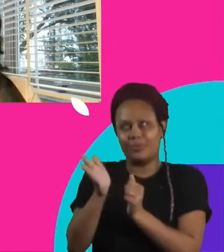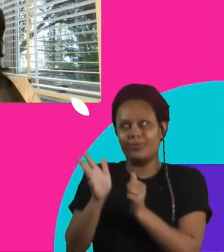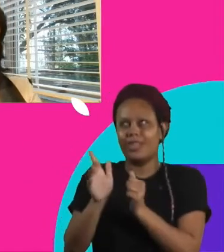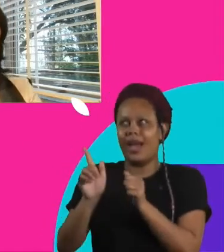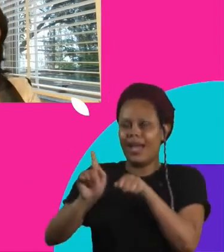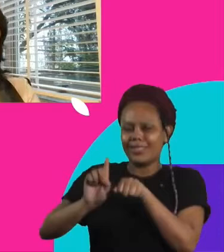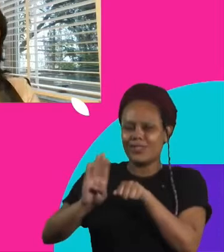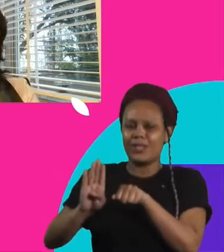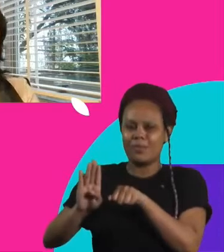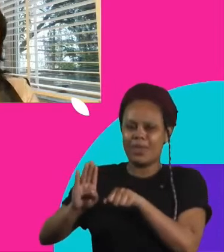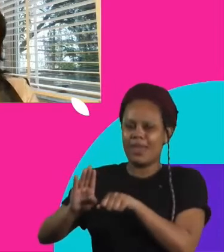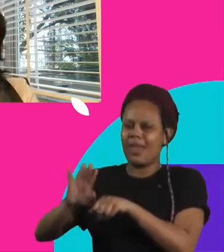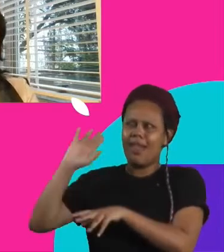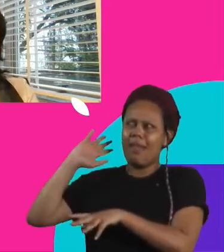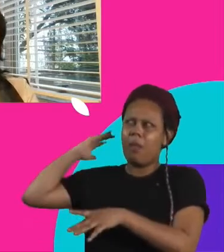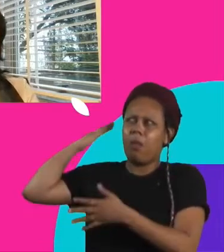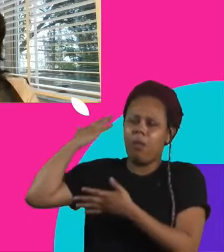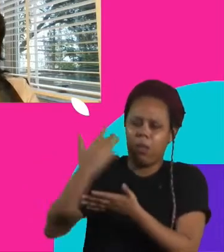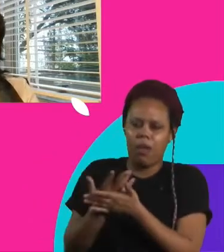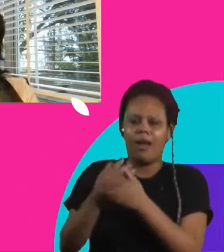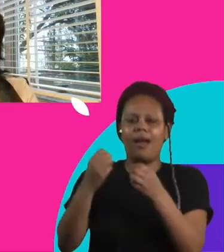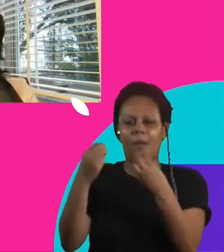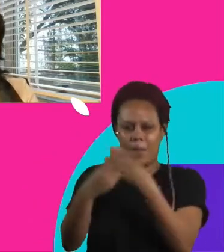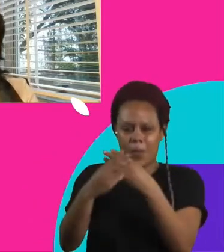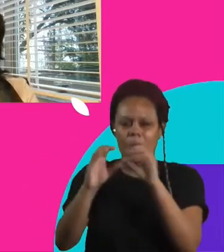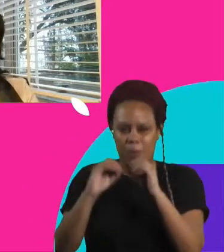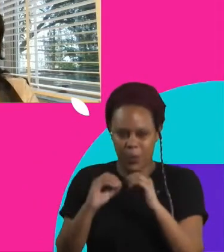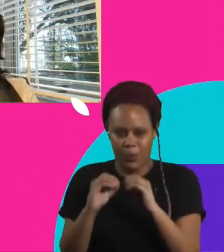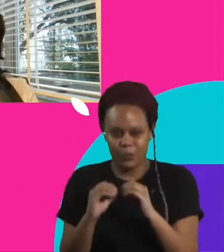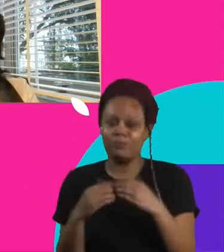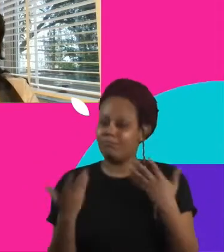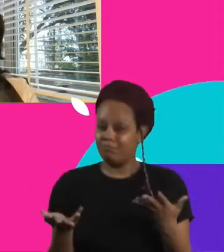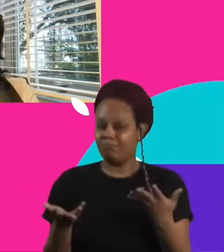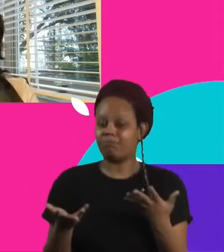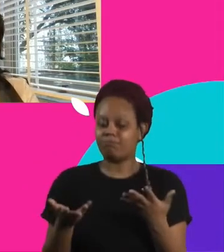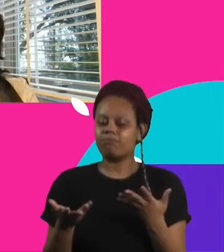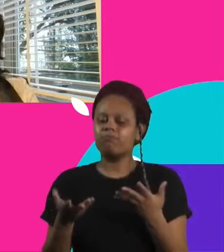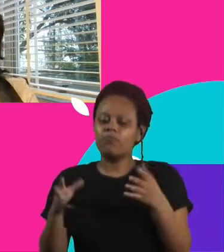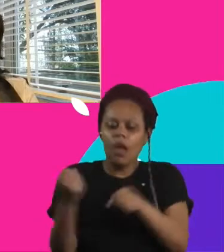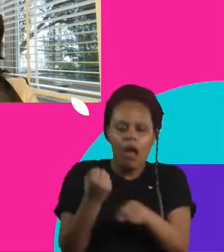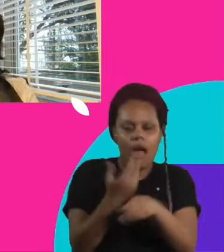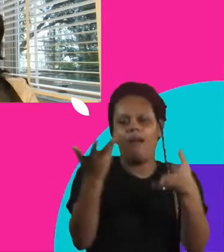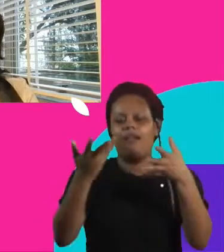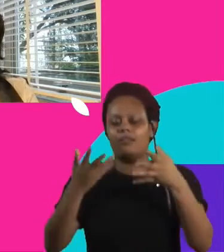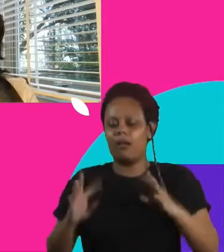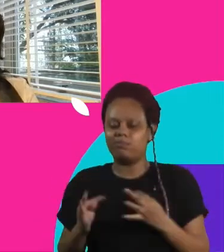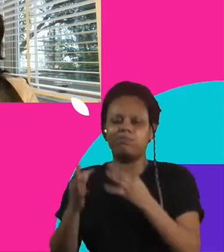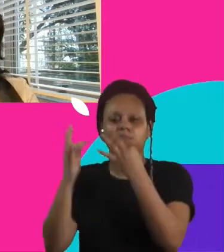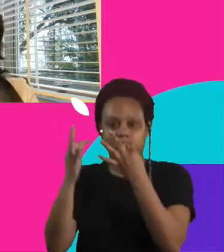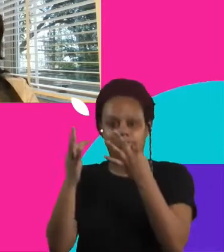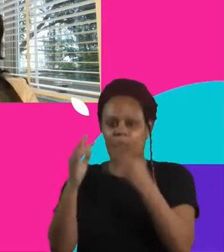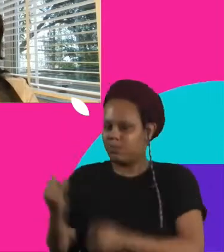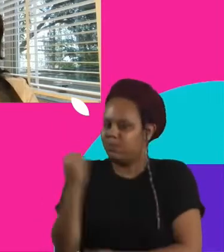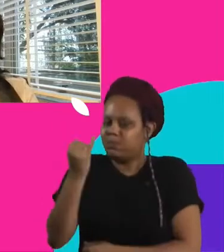né? Acreditando, construindo cada programa, cada metodologia. Eu acho que é importante a gente compartilhar com vocês que